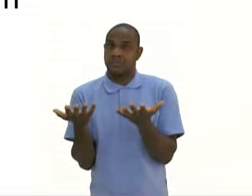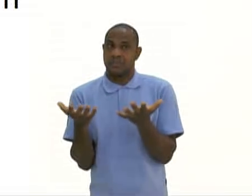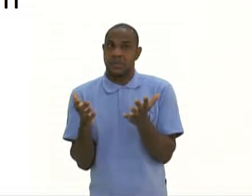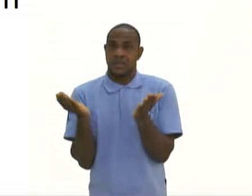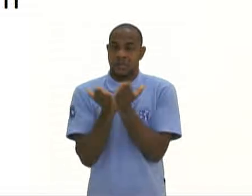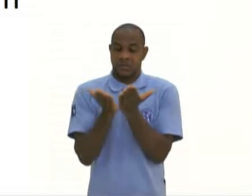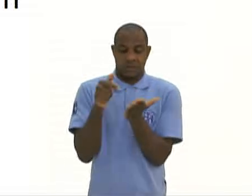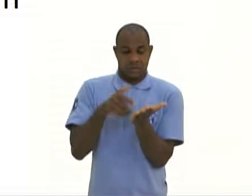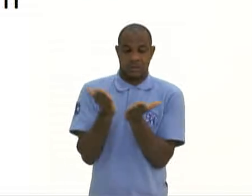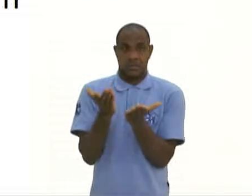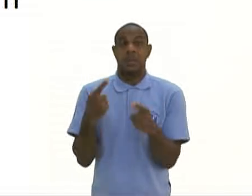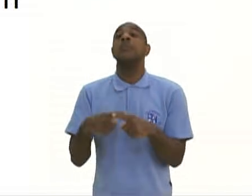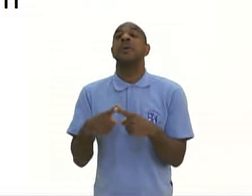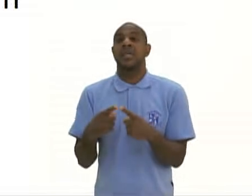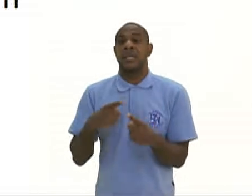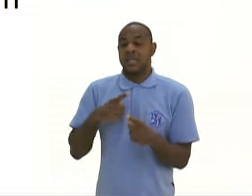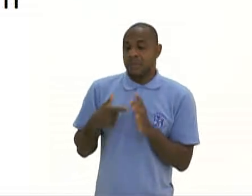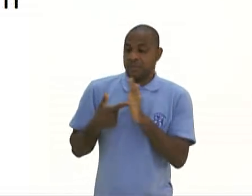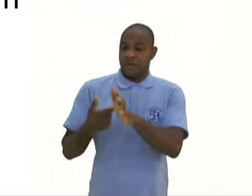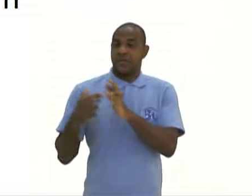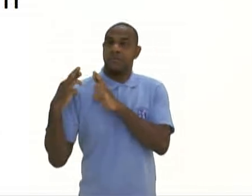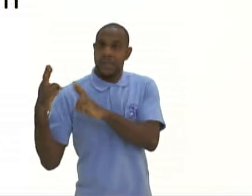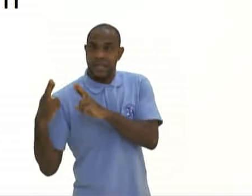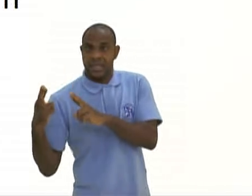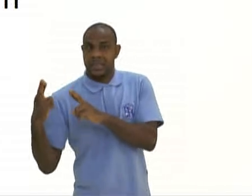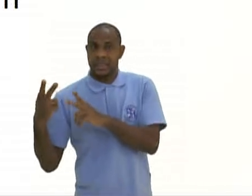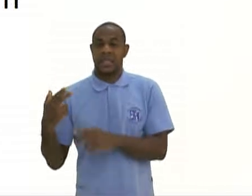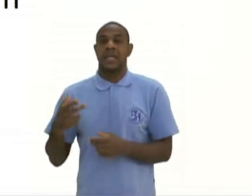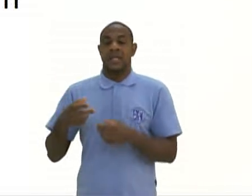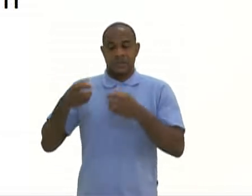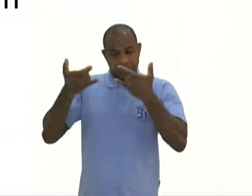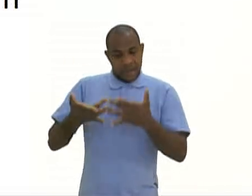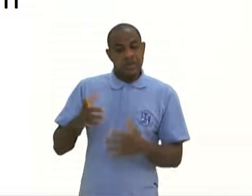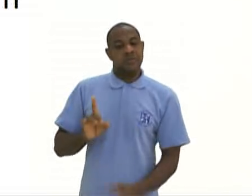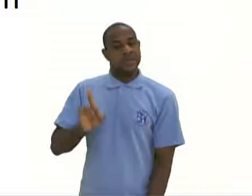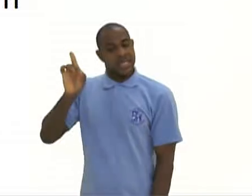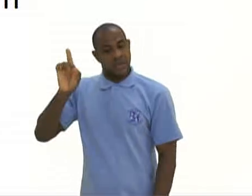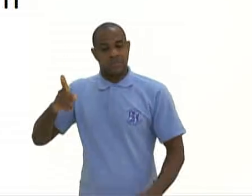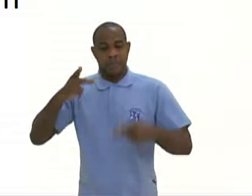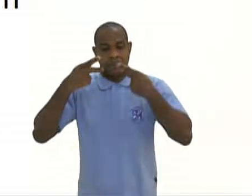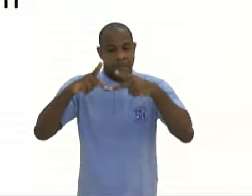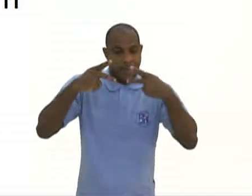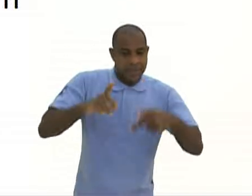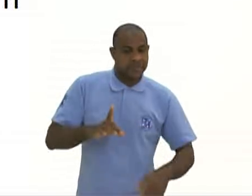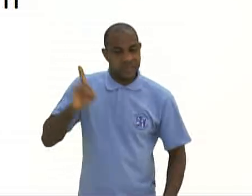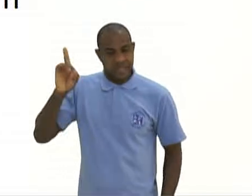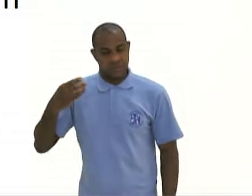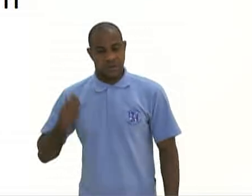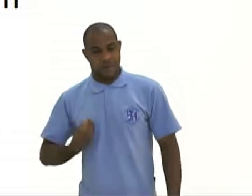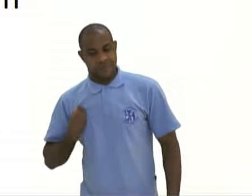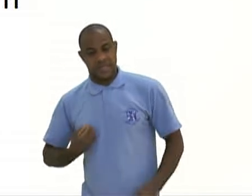nova esperança, uma vida melhor, né? Falando de um reino de Deus, lá sim